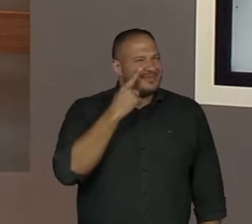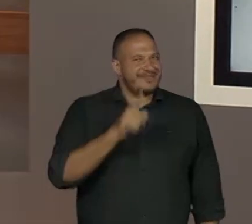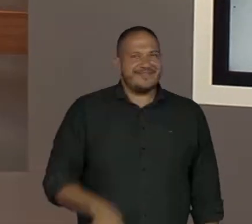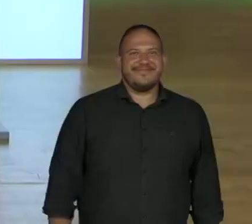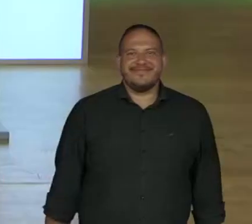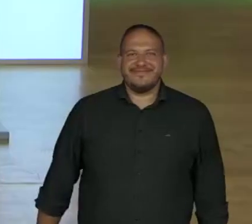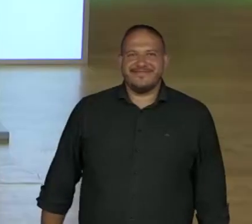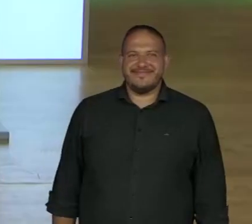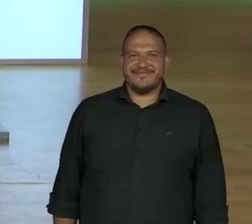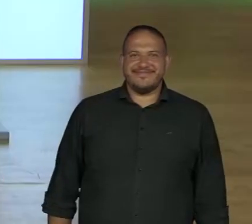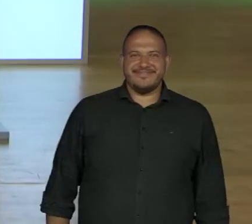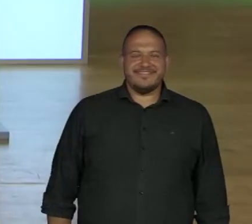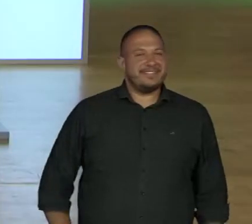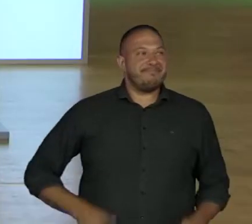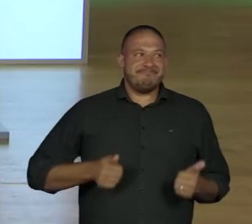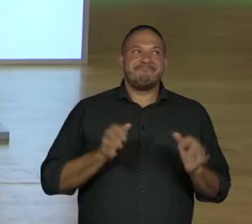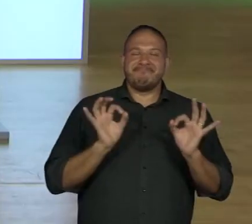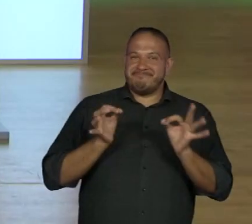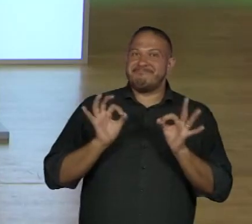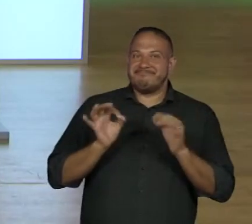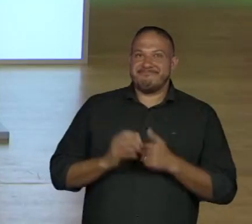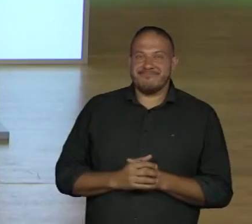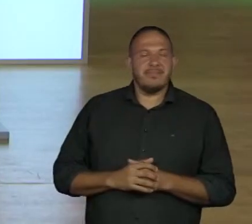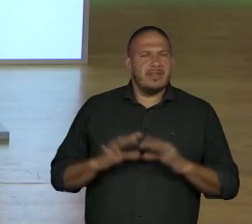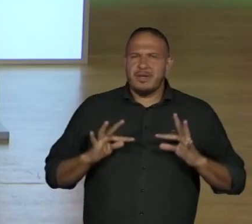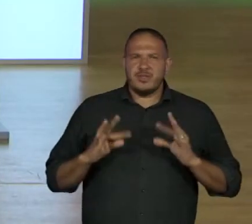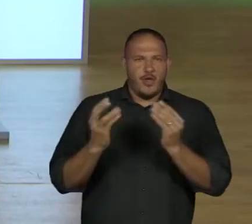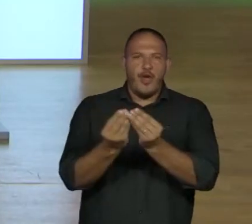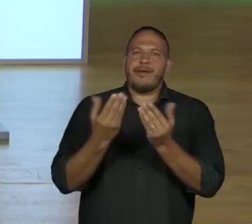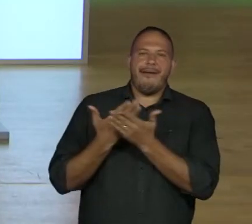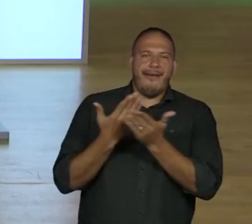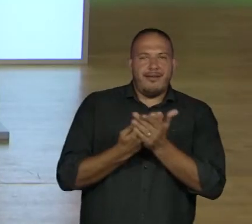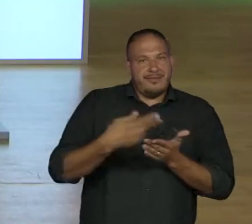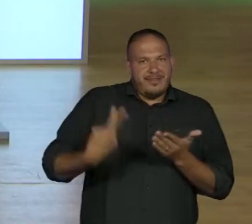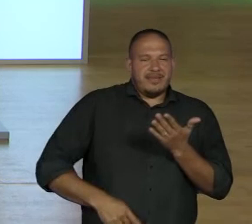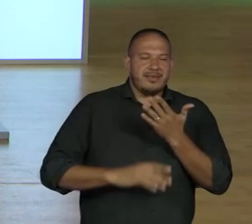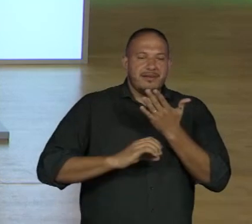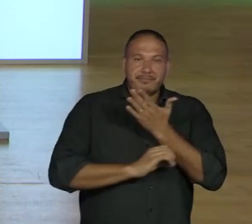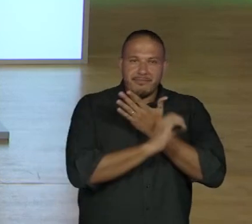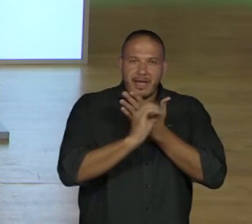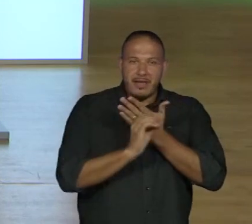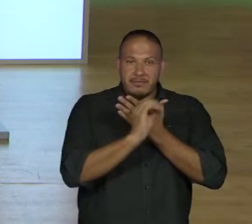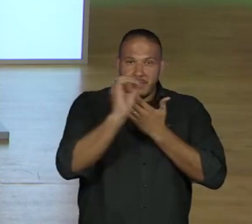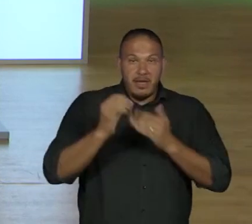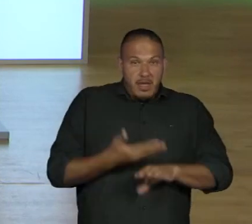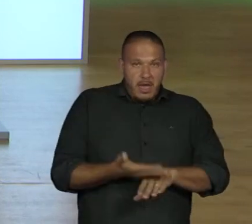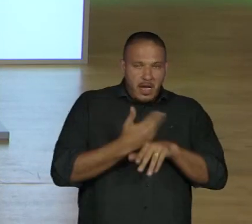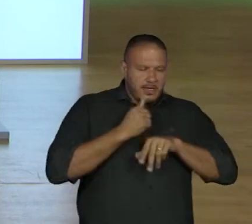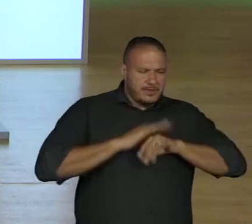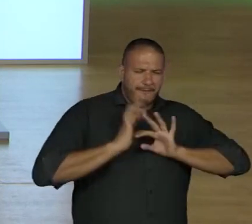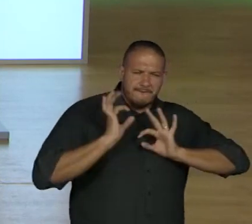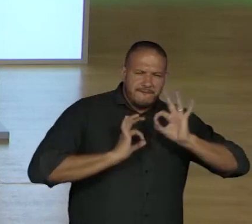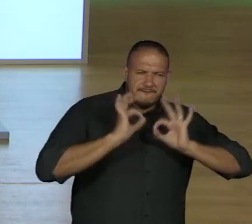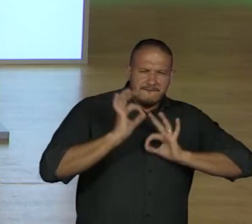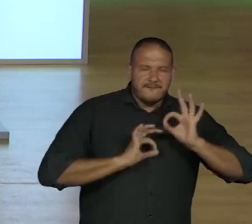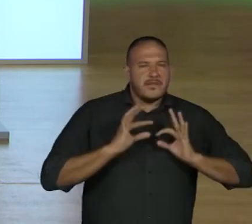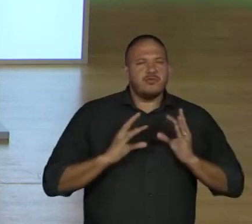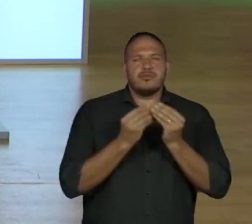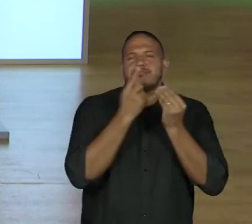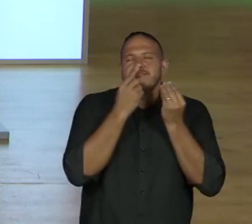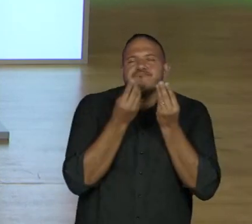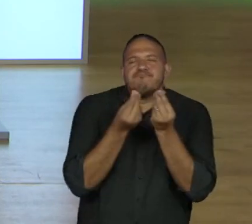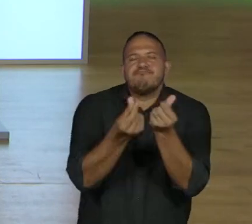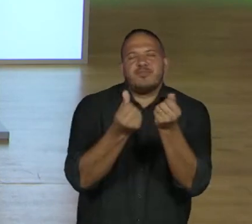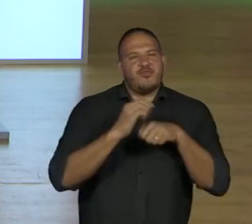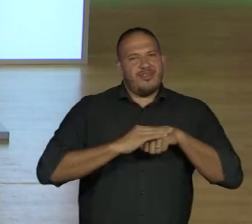vocês, né, professora? Sim, com certeza, professora Joyce. Todas as aulas aqui do Centro de Mídias são planejadas com muito, mas com muito carinho para